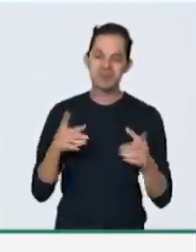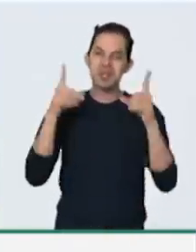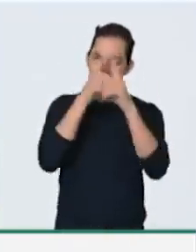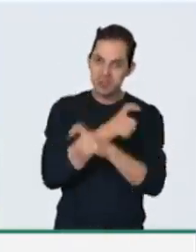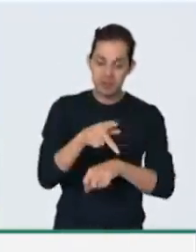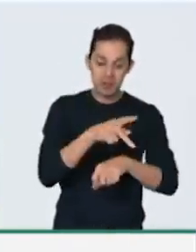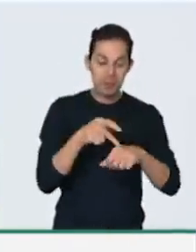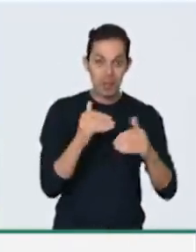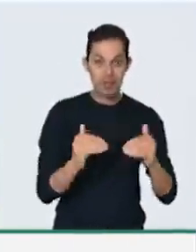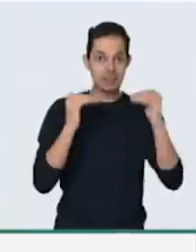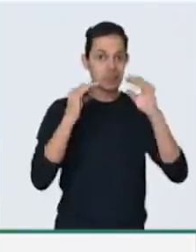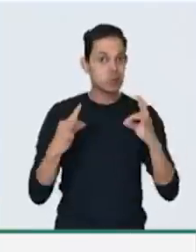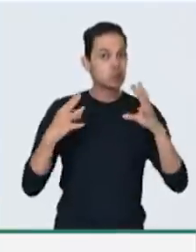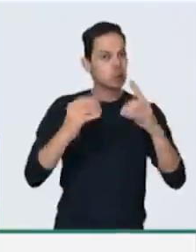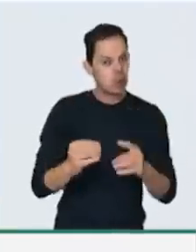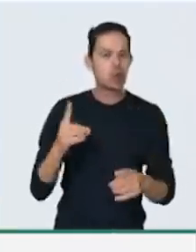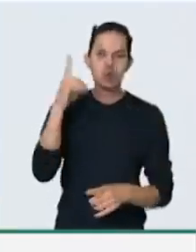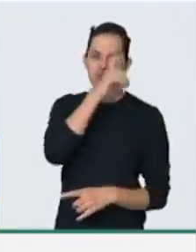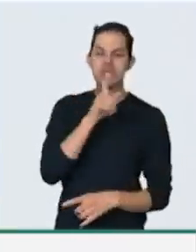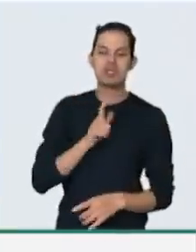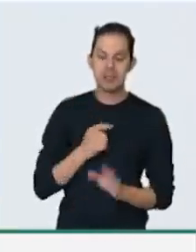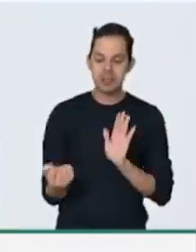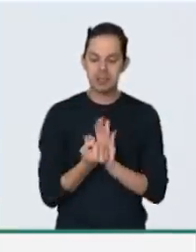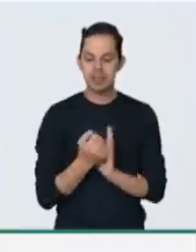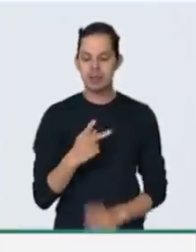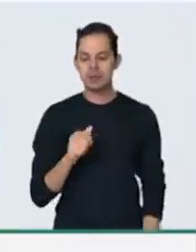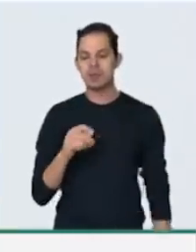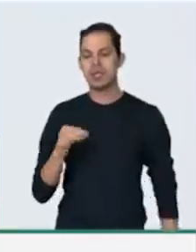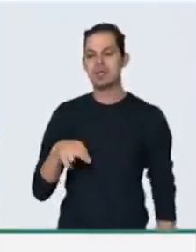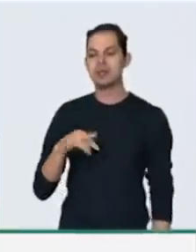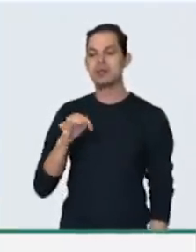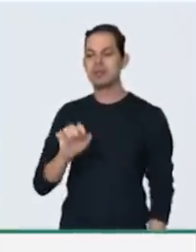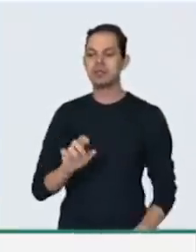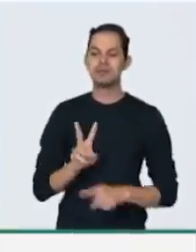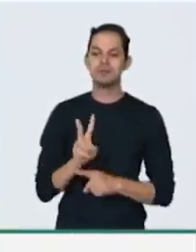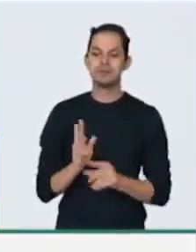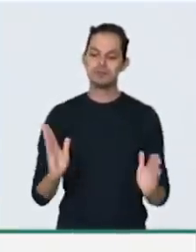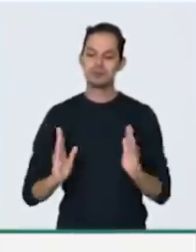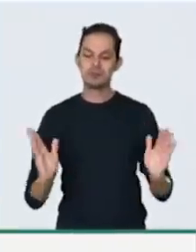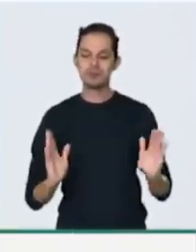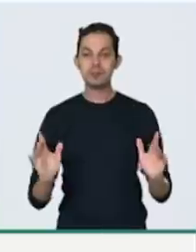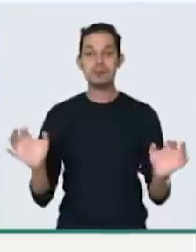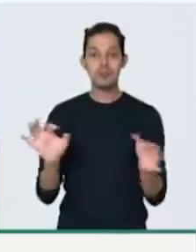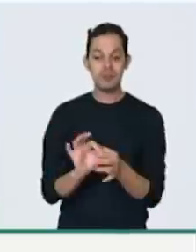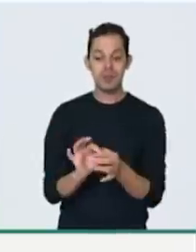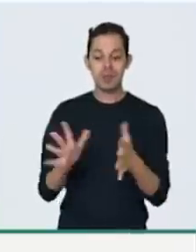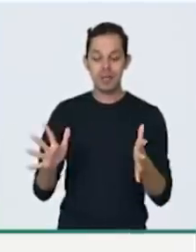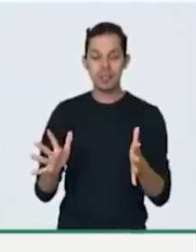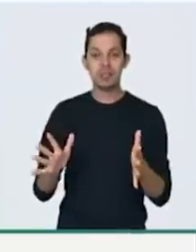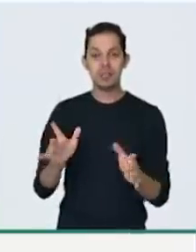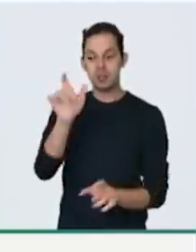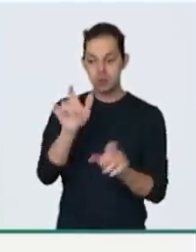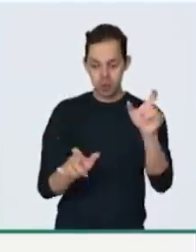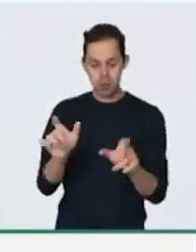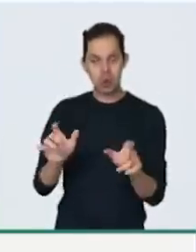isso. E justamente por isso existe essa figura da patente provisória, para permitir com que o sujeito, né, no final da pesquisa, ele já